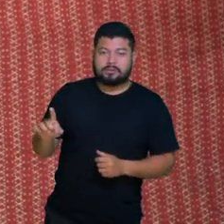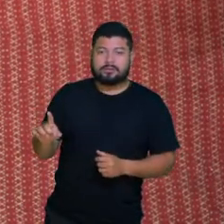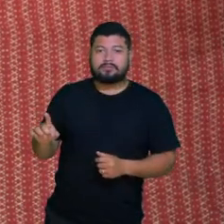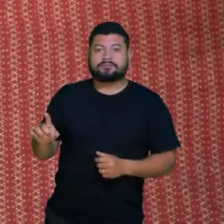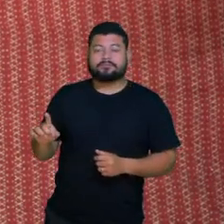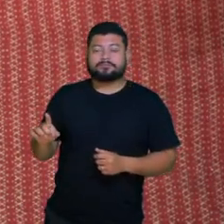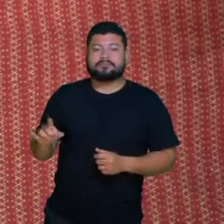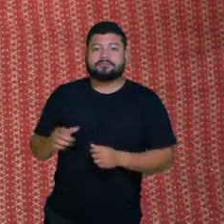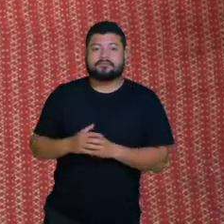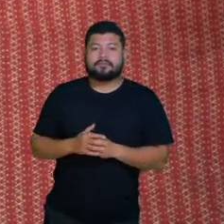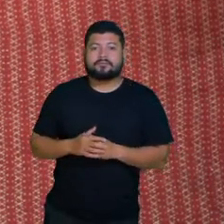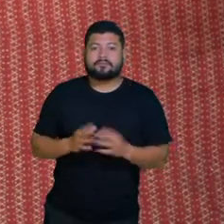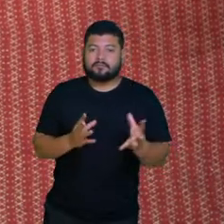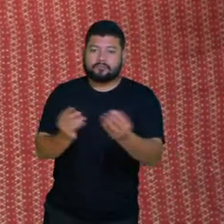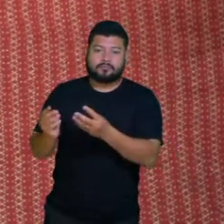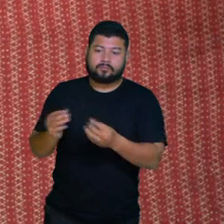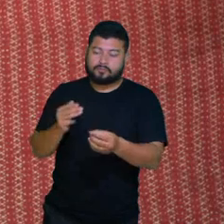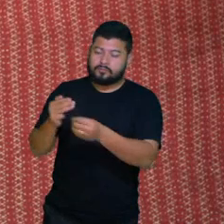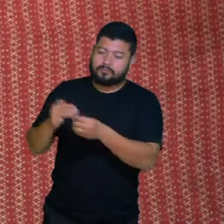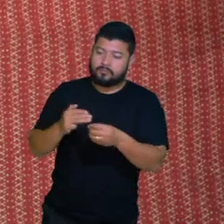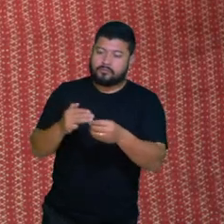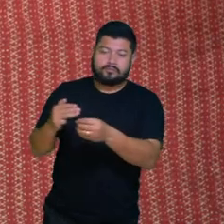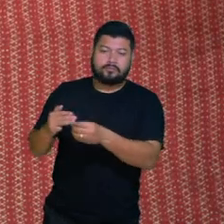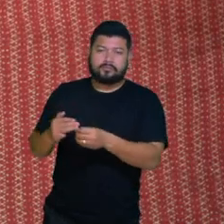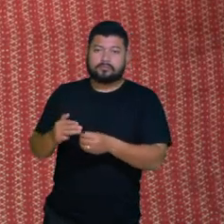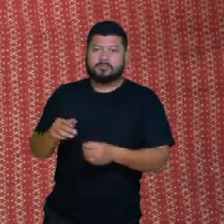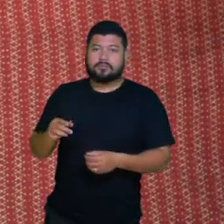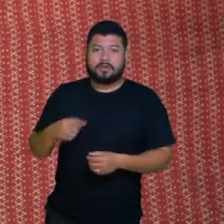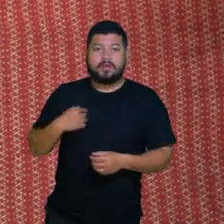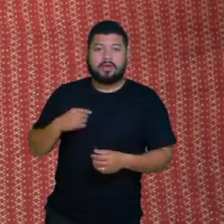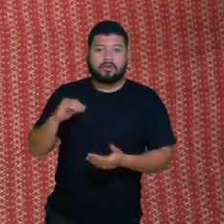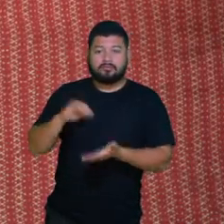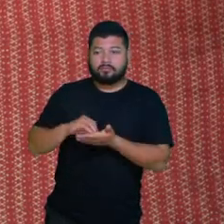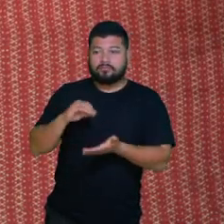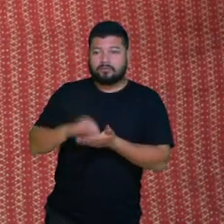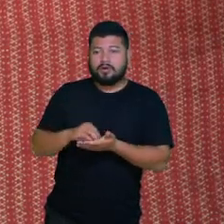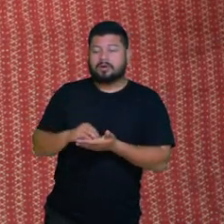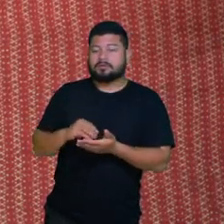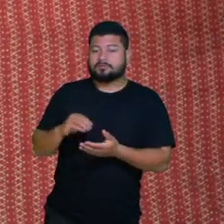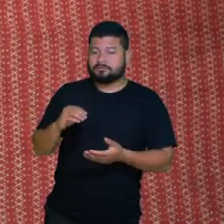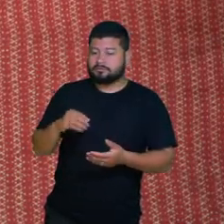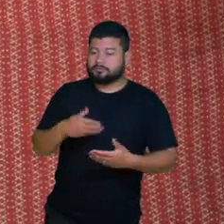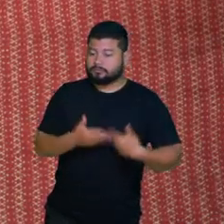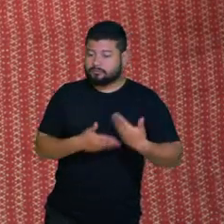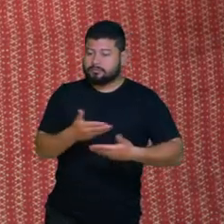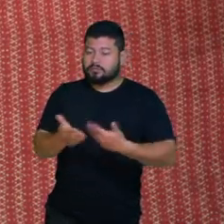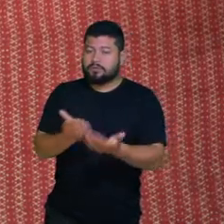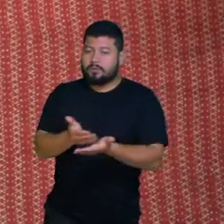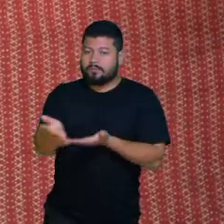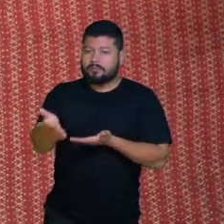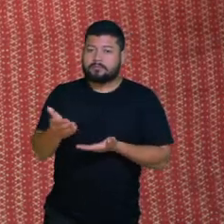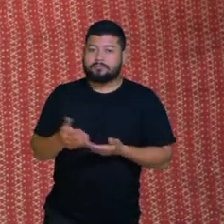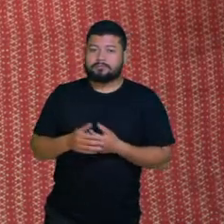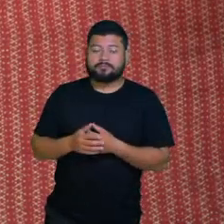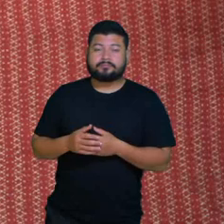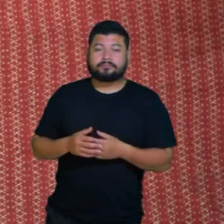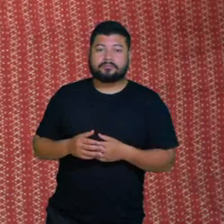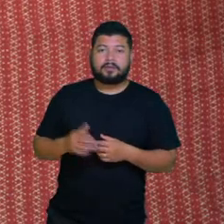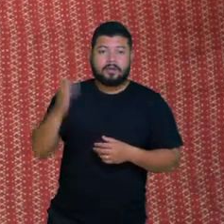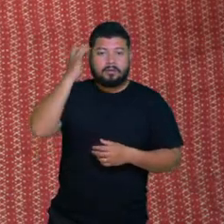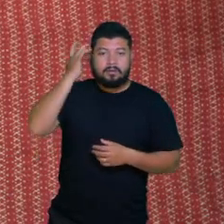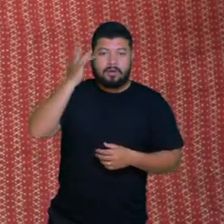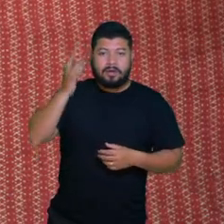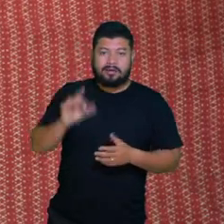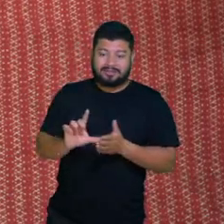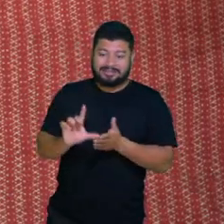ainda muitos municípios ainda não não chegaram a esse processo de qualificação Então eu acho que é muito prematuro a gente